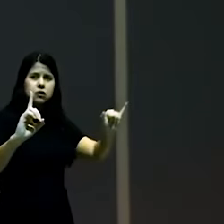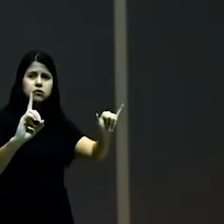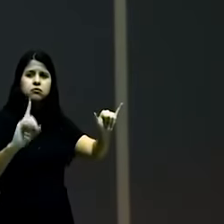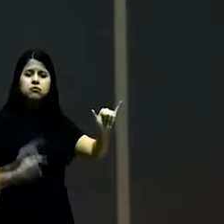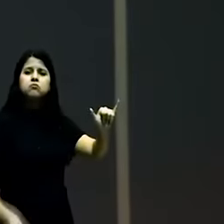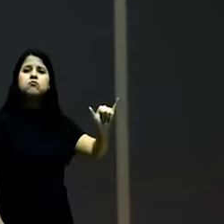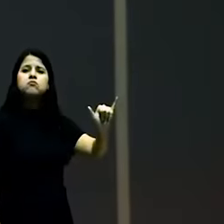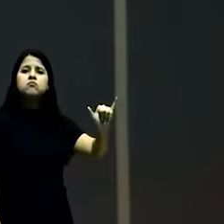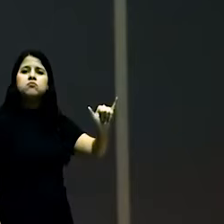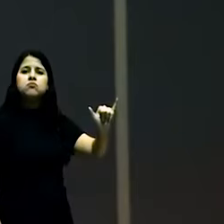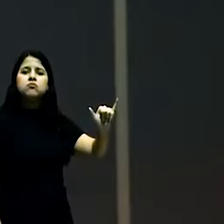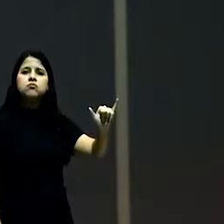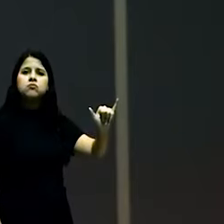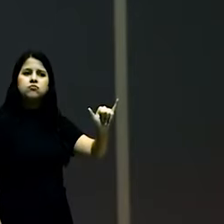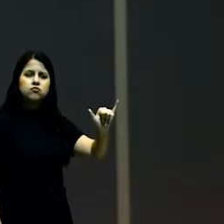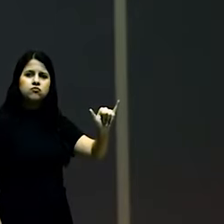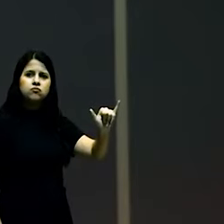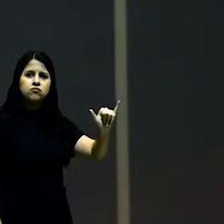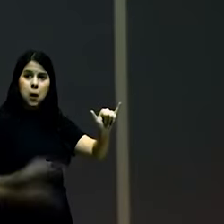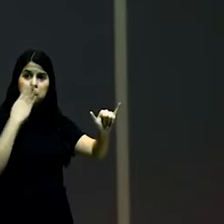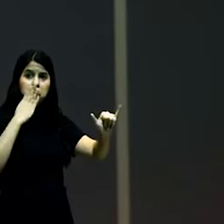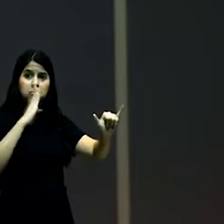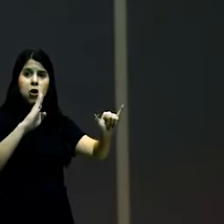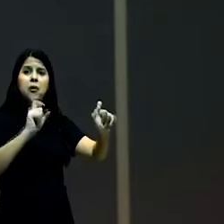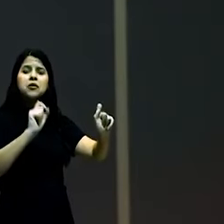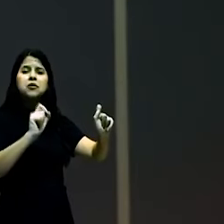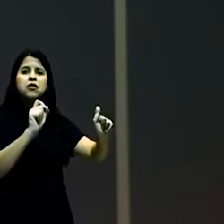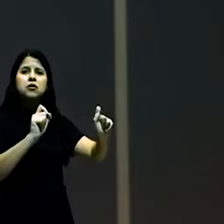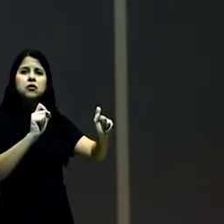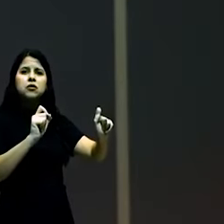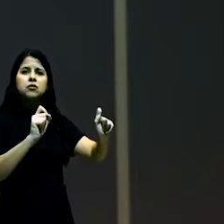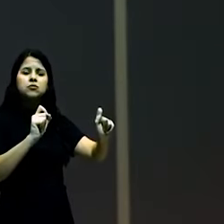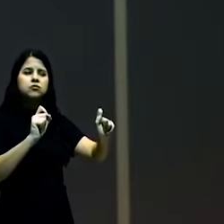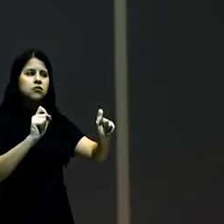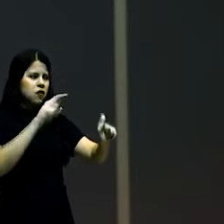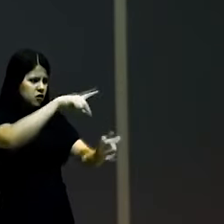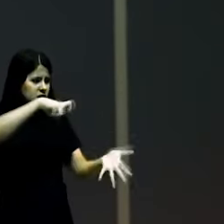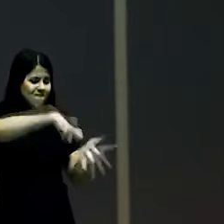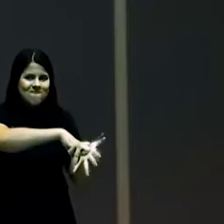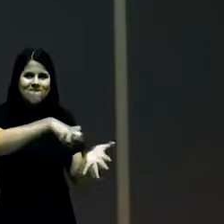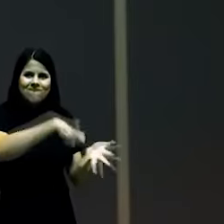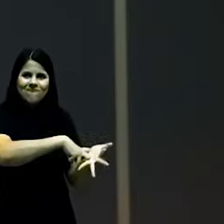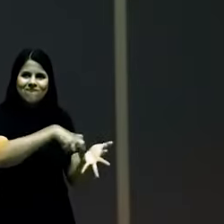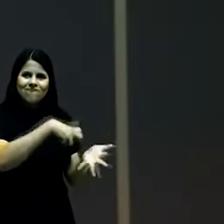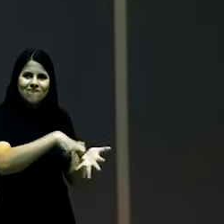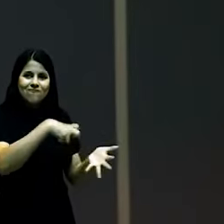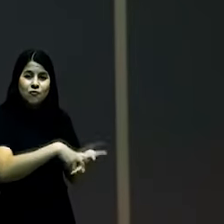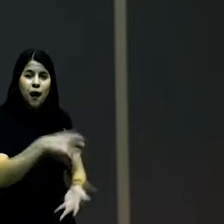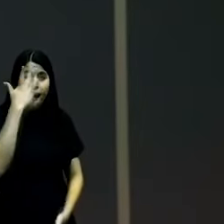que ela fala: olha a ameaça, que os deuses me castiguem se